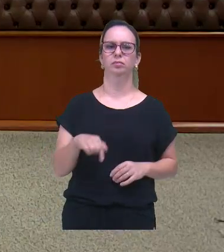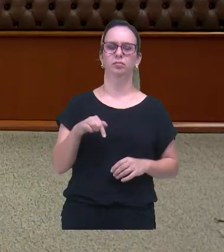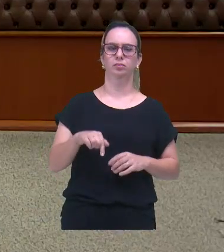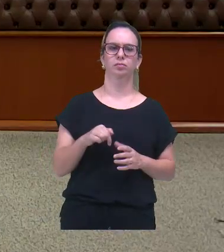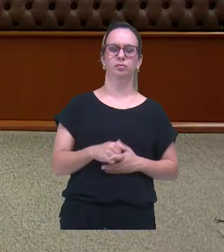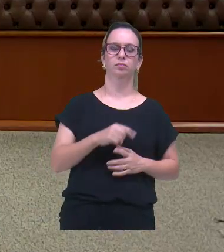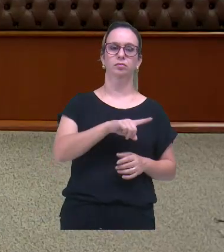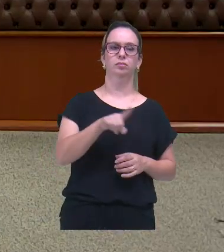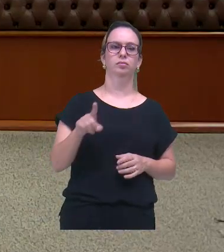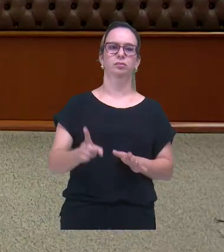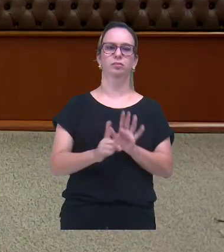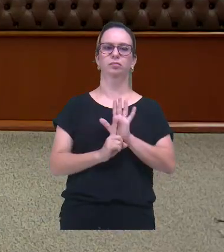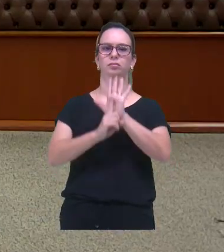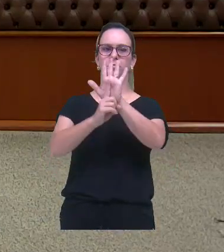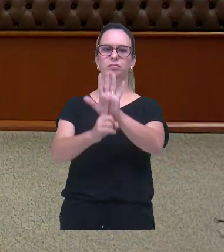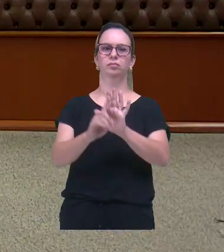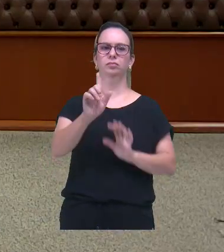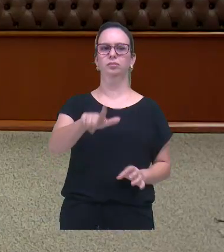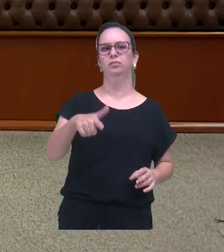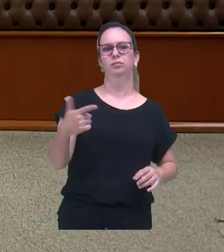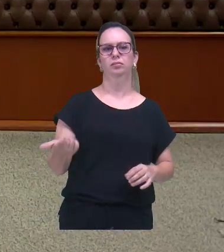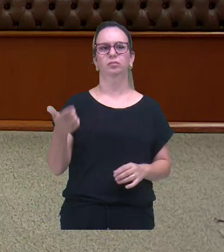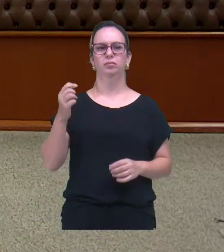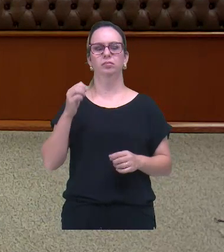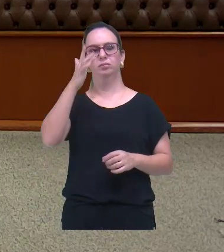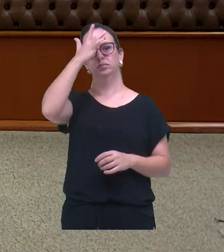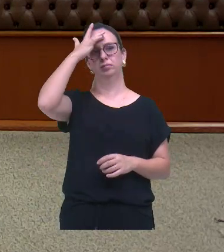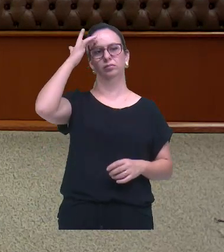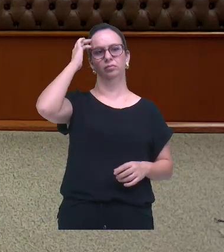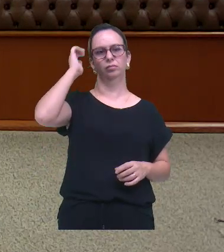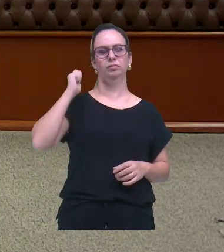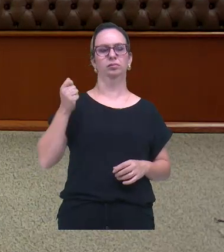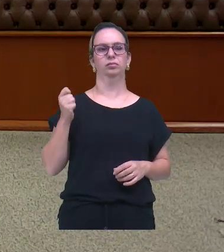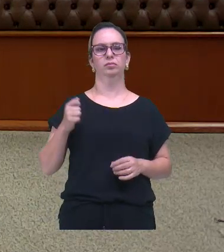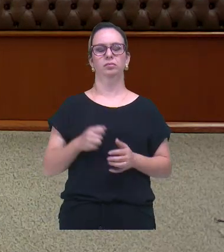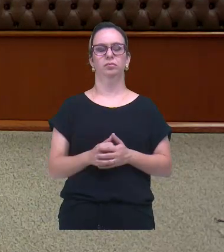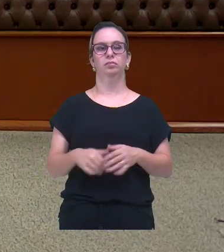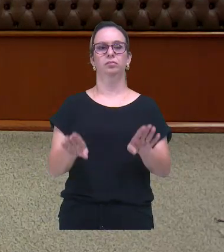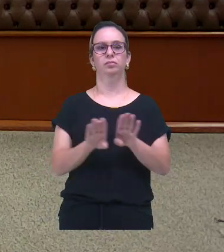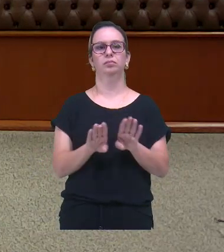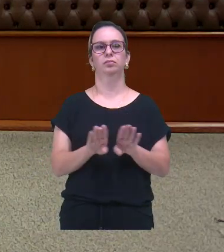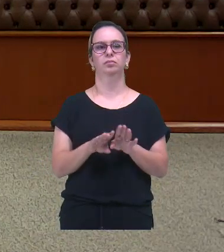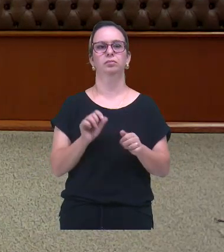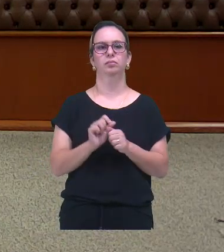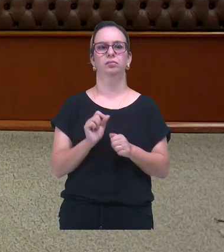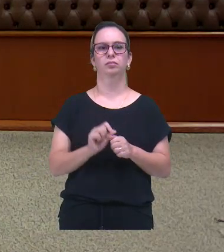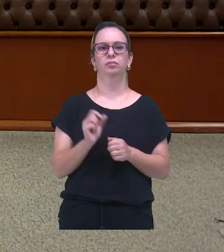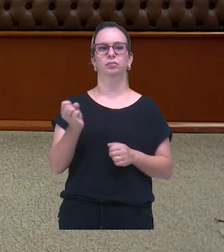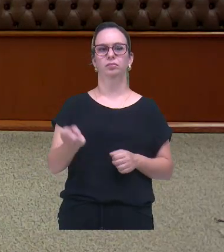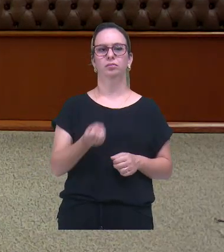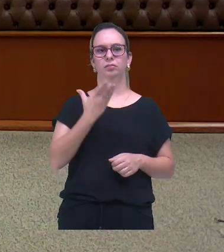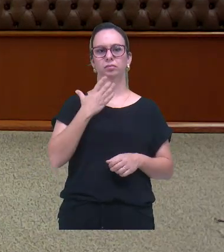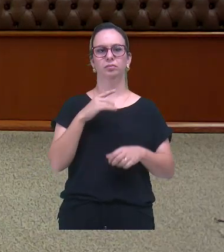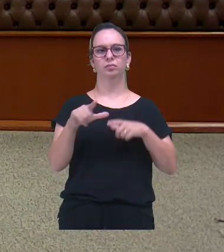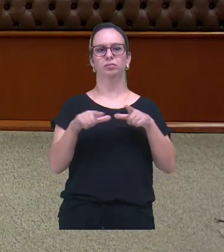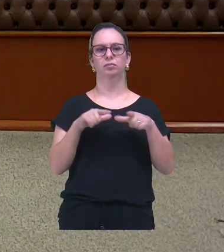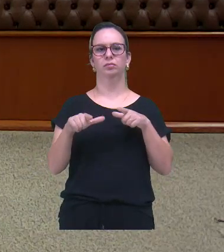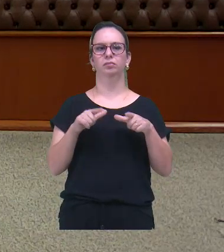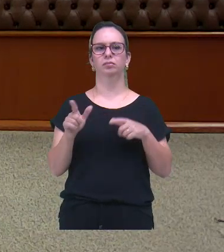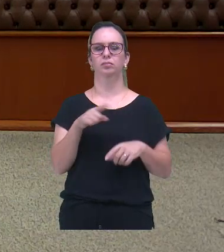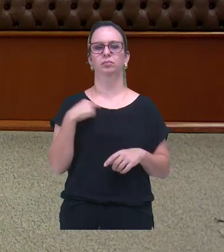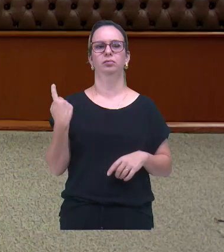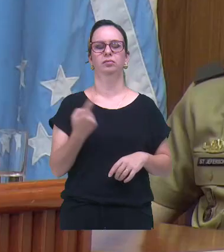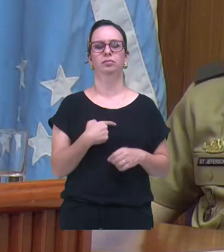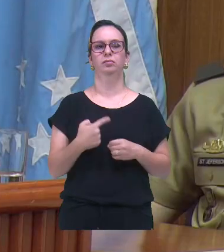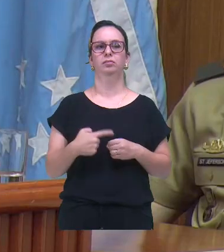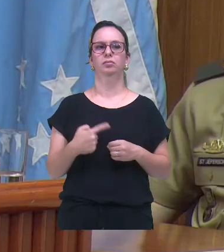vocês representam muitos outros assisenses que também desempenham excelentes trabalhos em nossa cidade, e que com